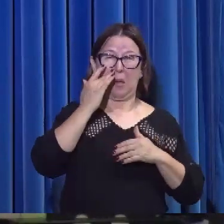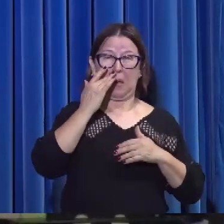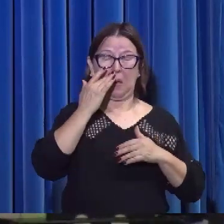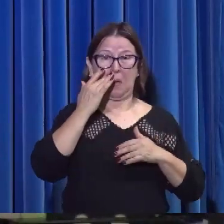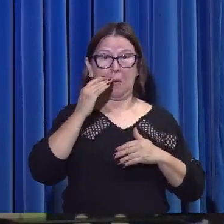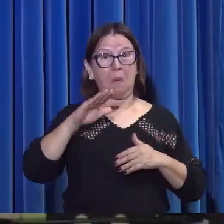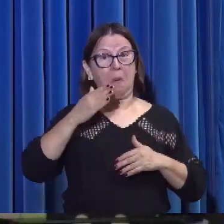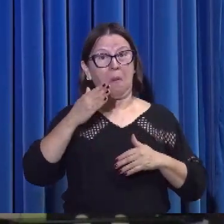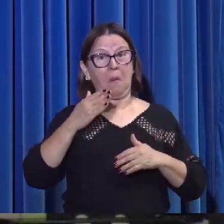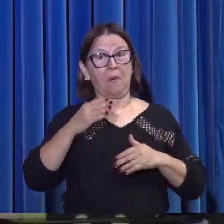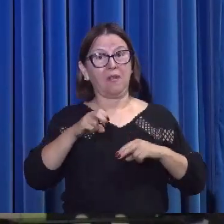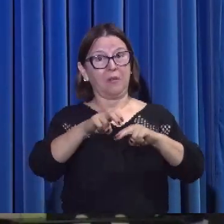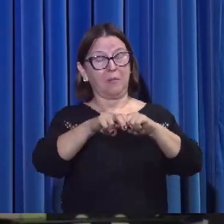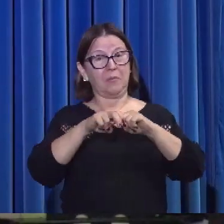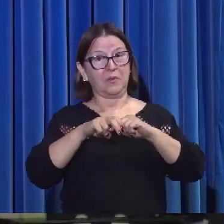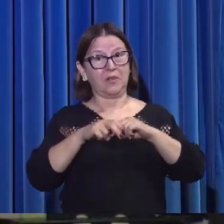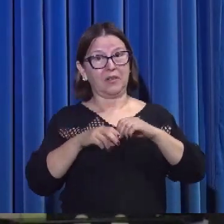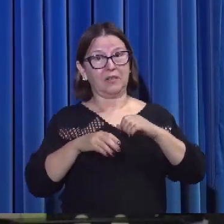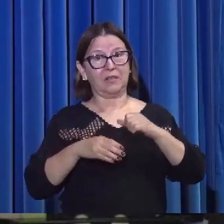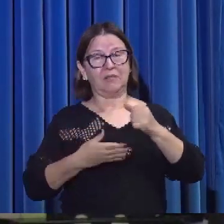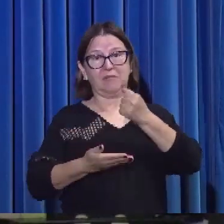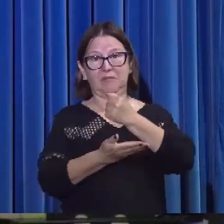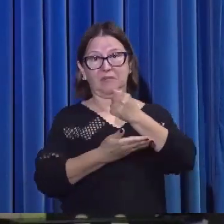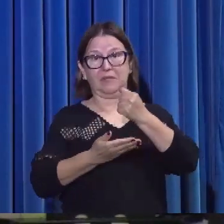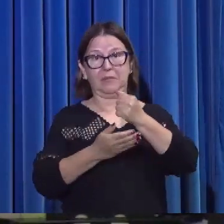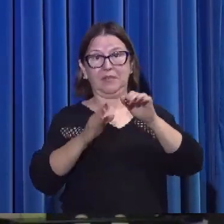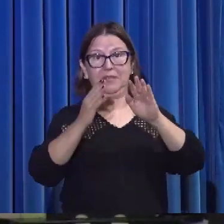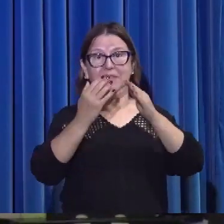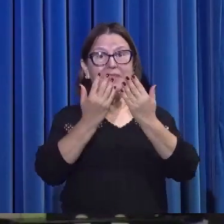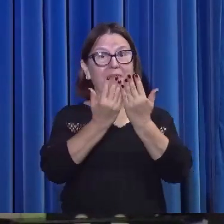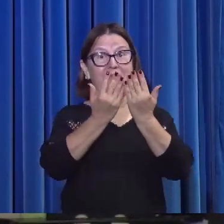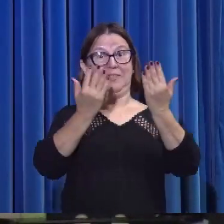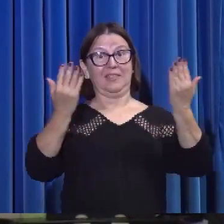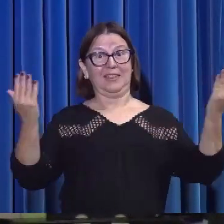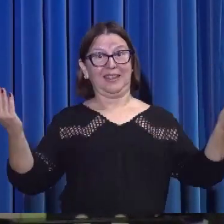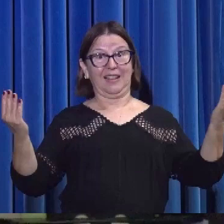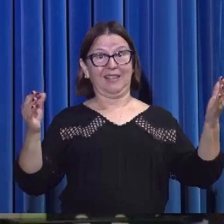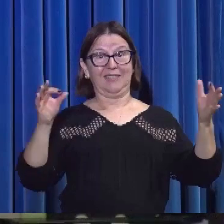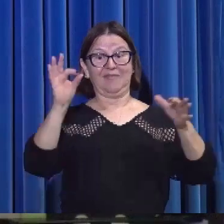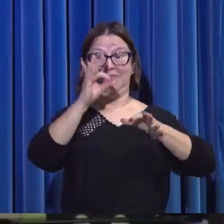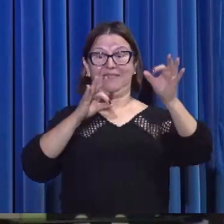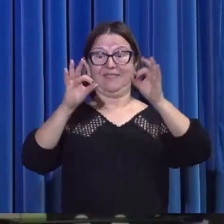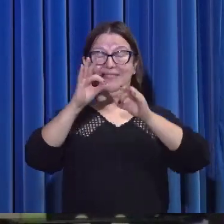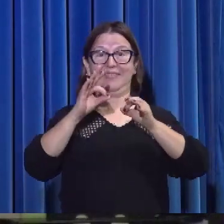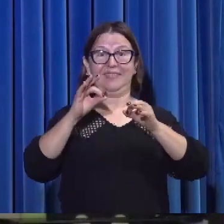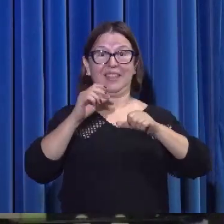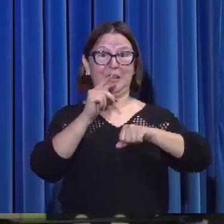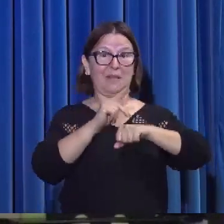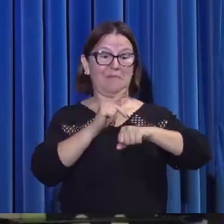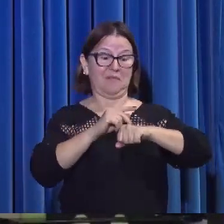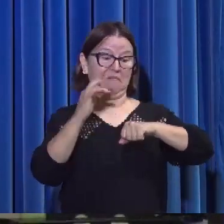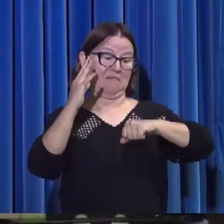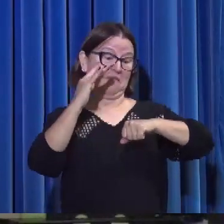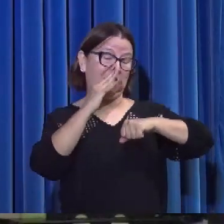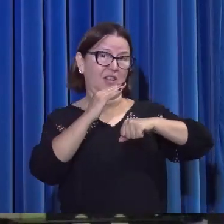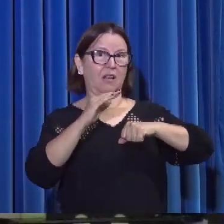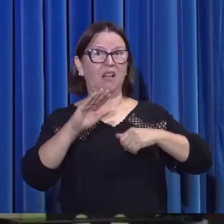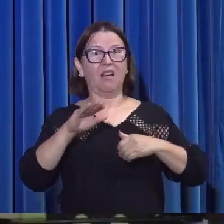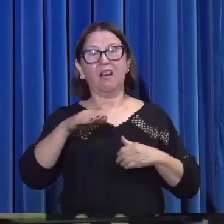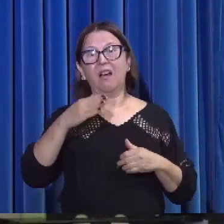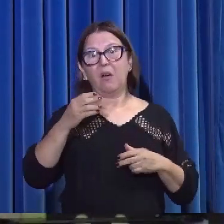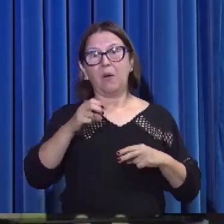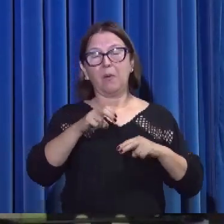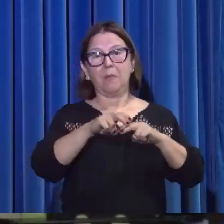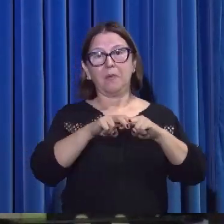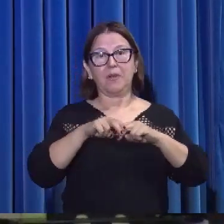fundamentos da muralha, da cidade, estão adornadas com toda espécie de pedras preciosas? Ou por causa da praça que é de